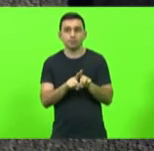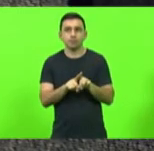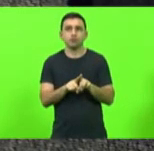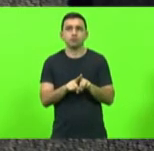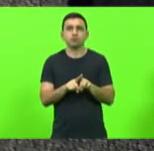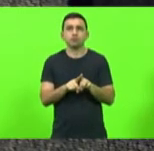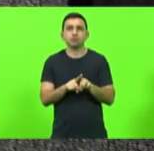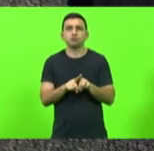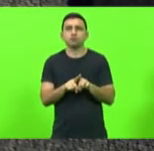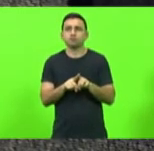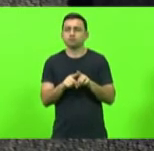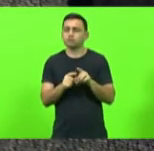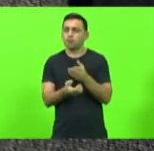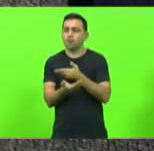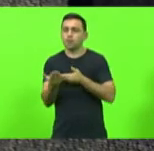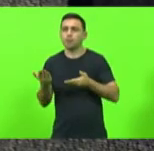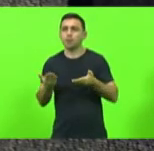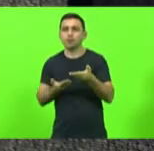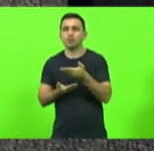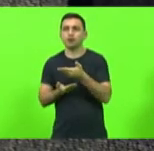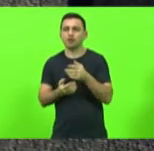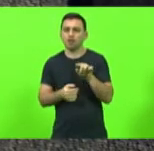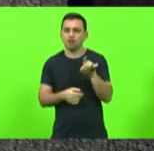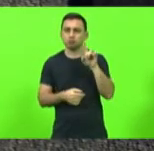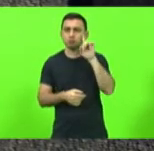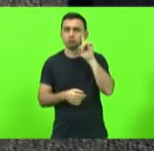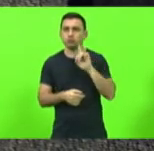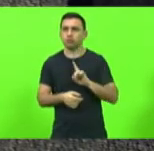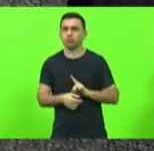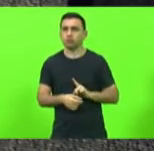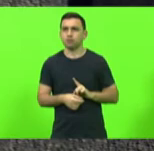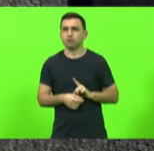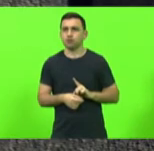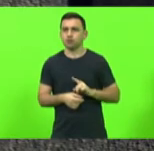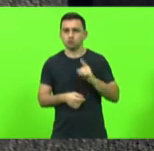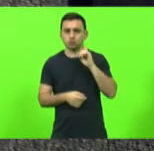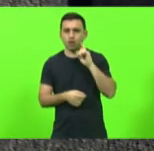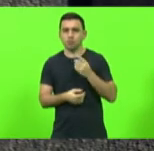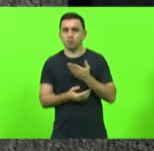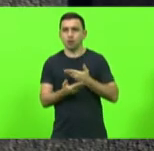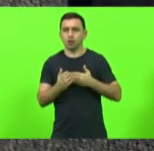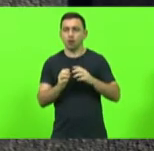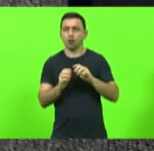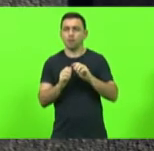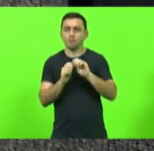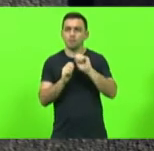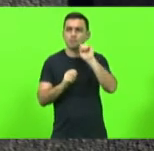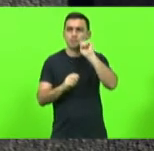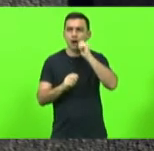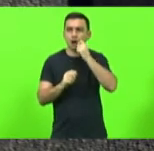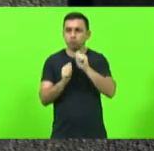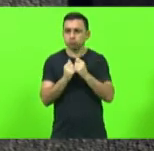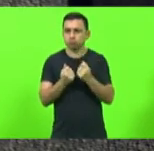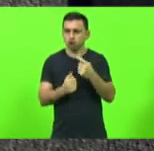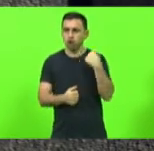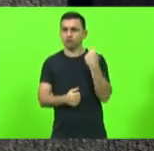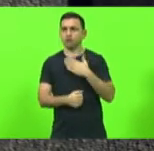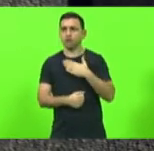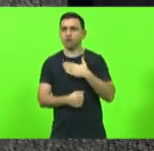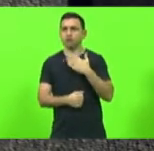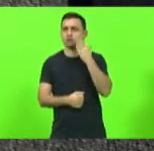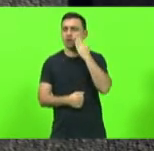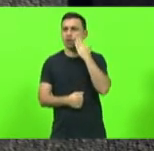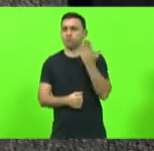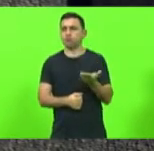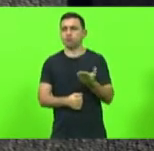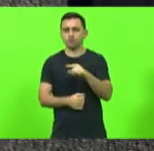fazer a partilha. Porque eles não sabem o que é isso. Eles não sabem partilhar o pão. Nós sabemos partilhar o pão. Vocês sabem